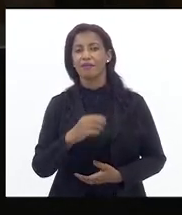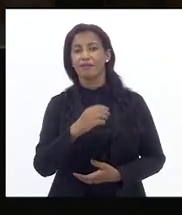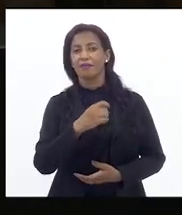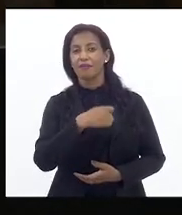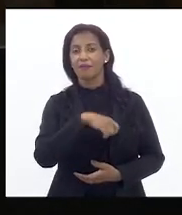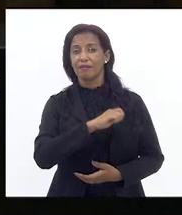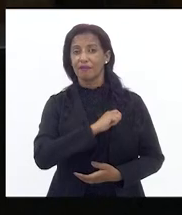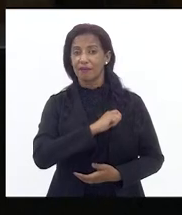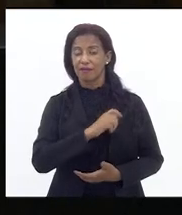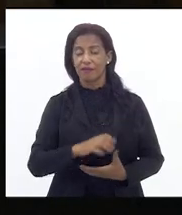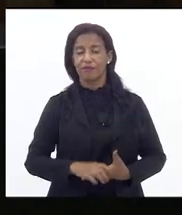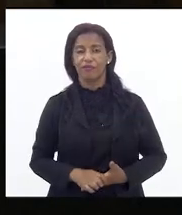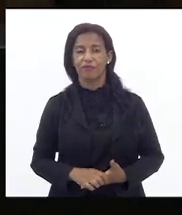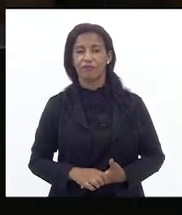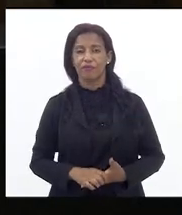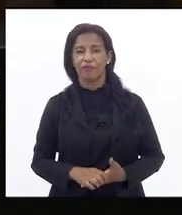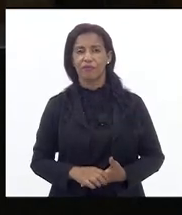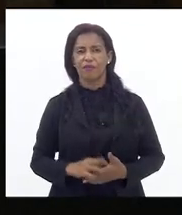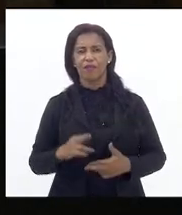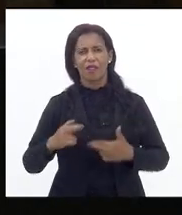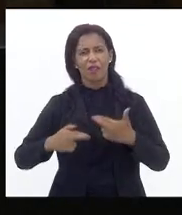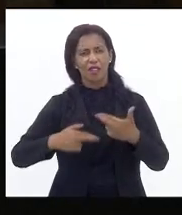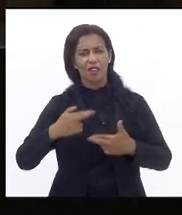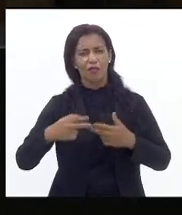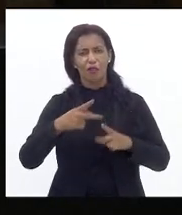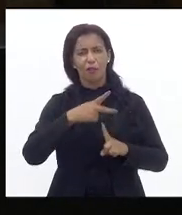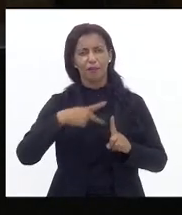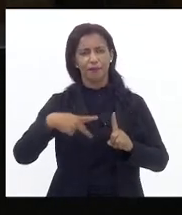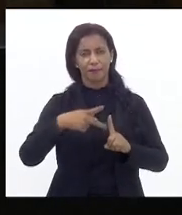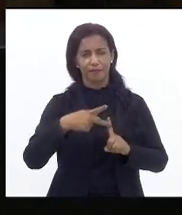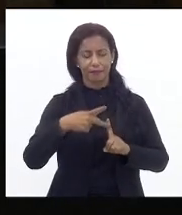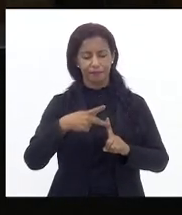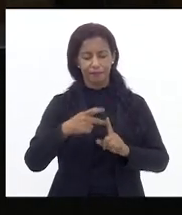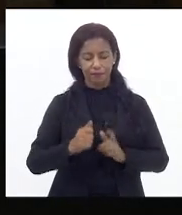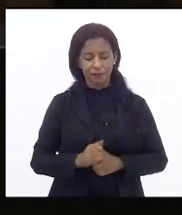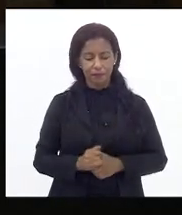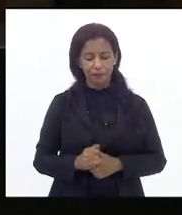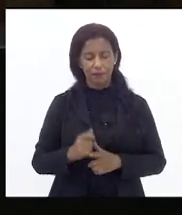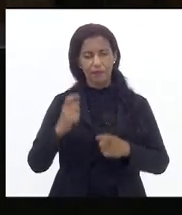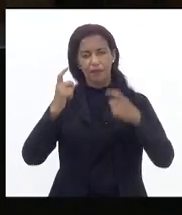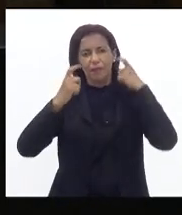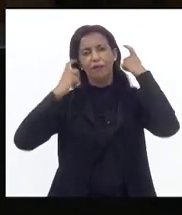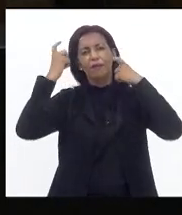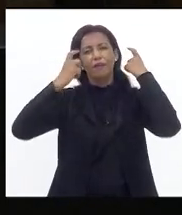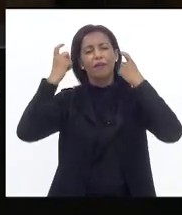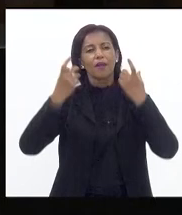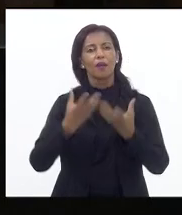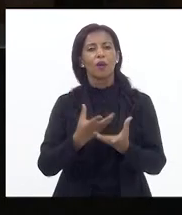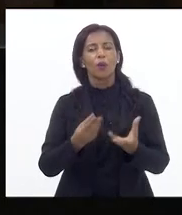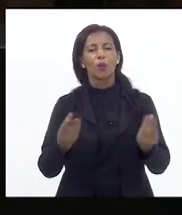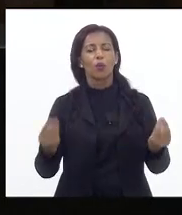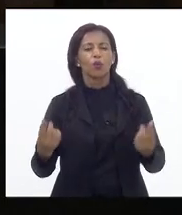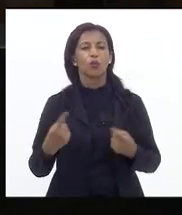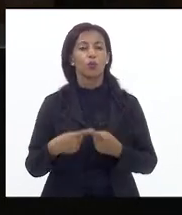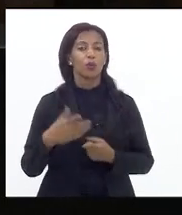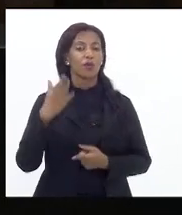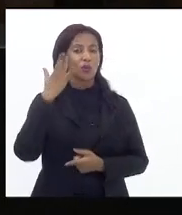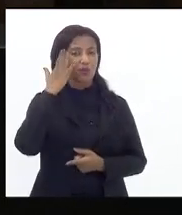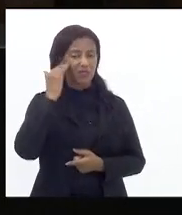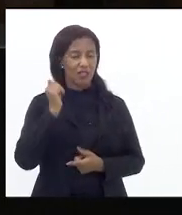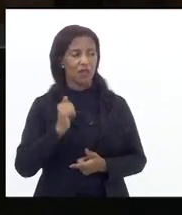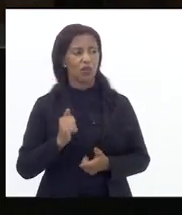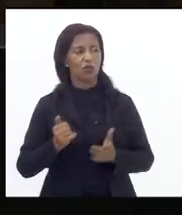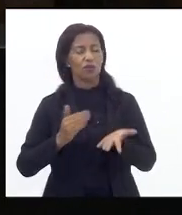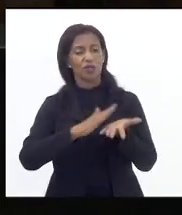recuperação fiscal e Reforma previdenciária me preocupa muito é porque eu sei que quando você vai retirar